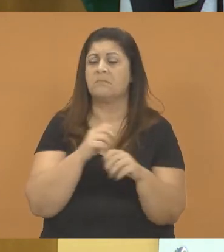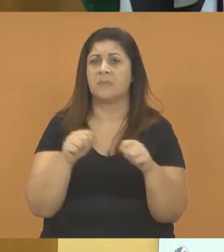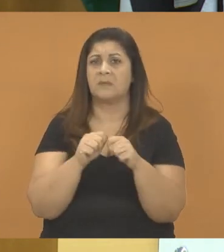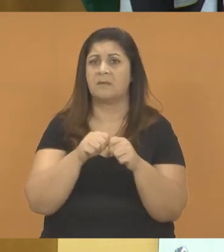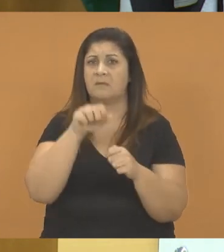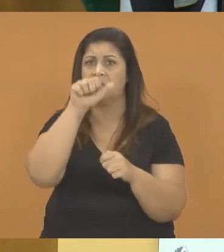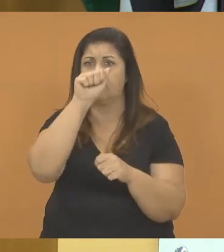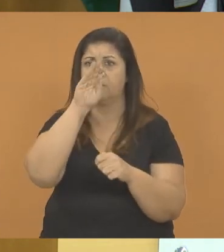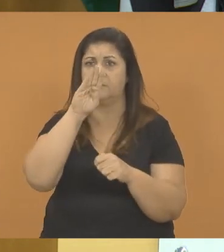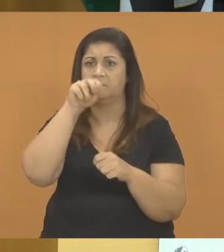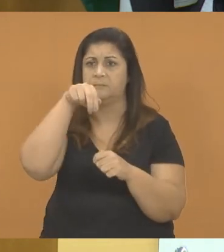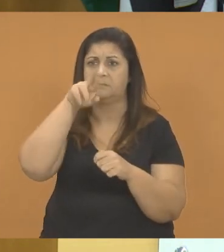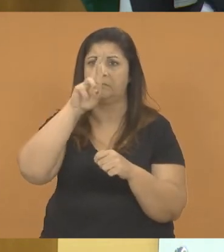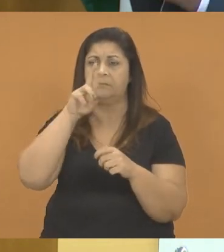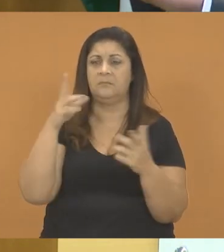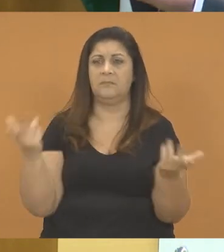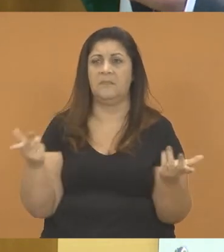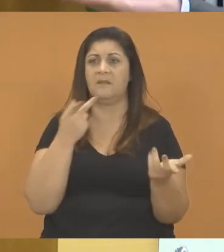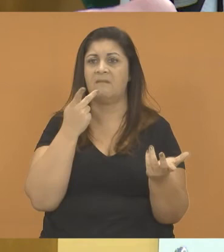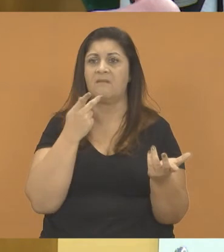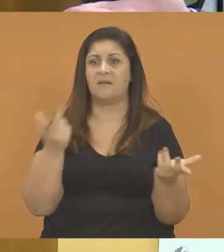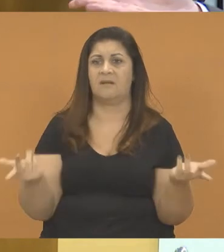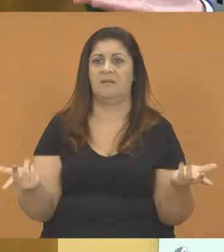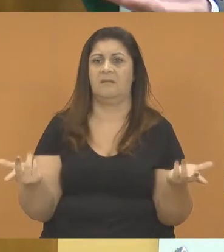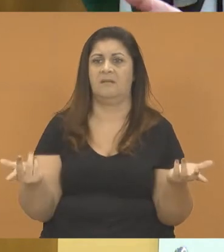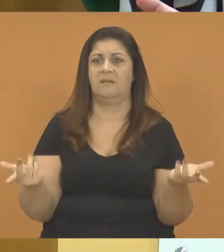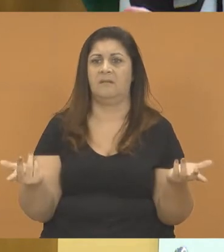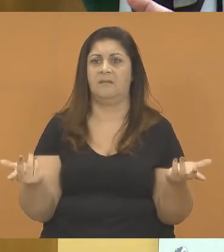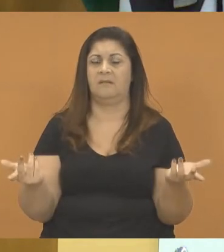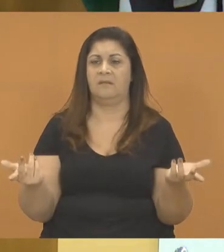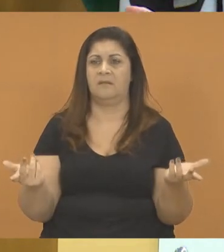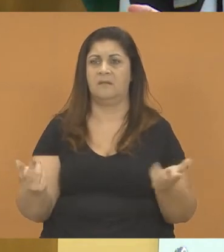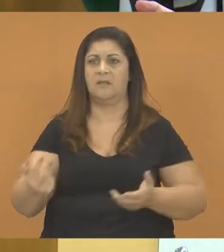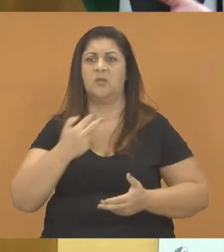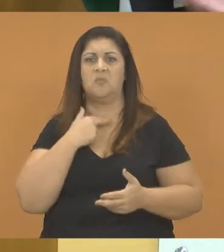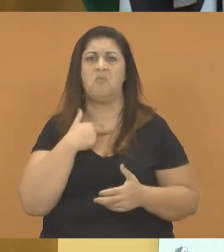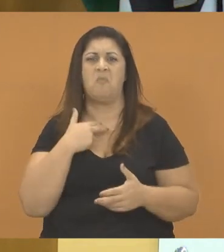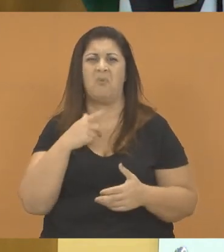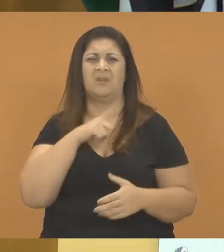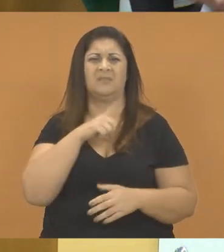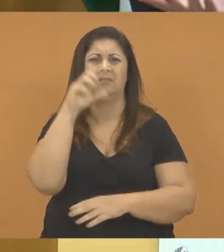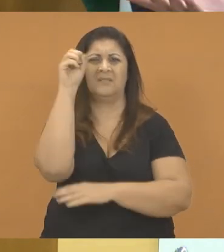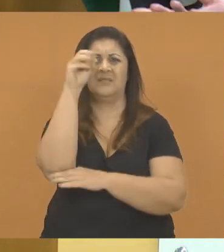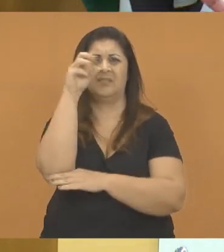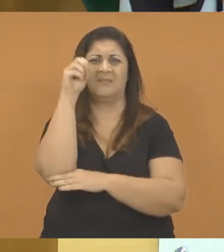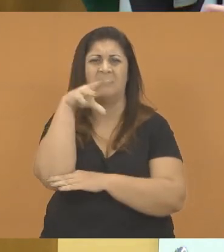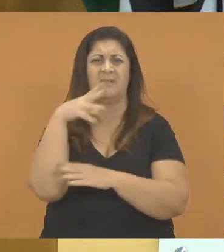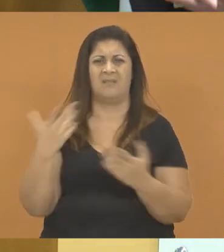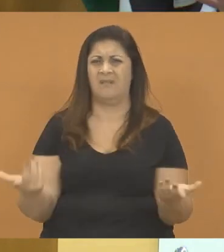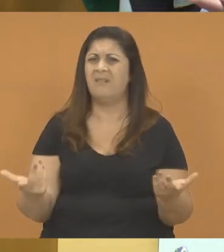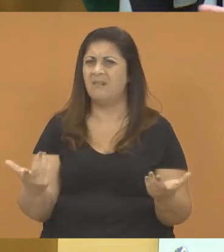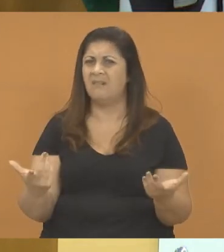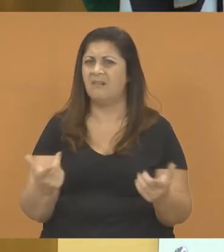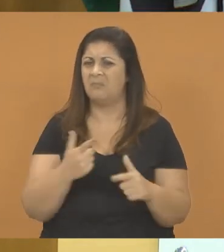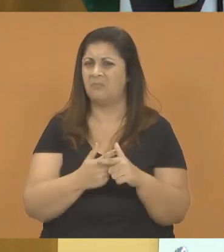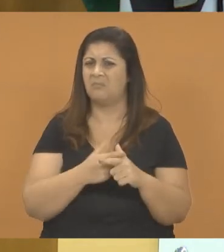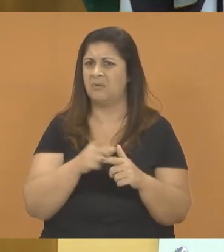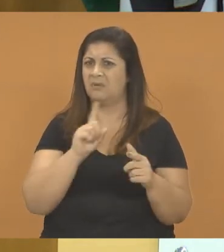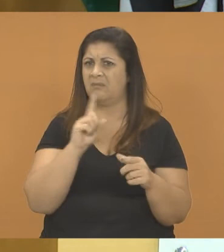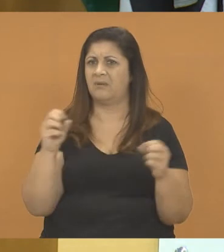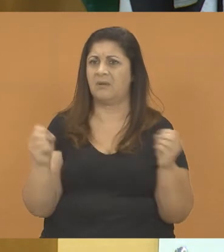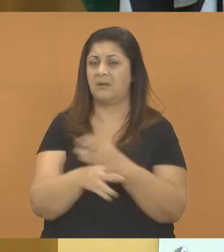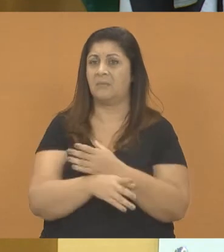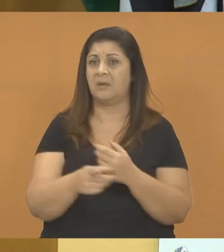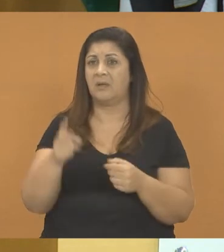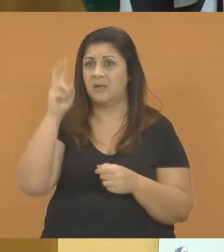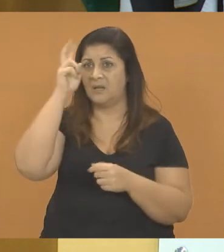fazer um papel semana passada dizendo que não era possível instalação que o semáforo tecnicamente não resolveria e o cara na